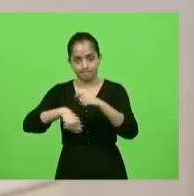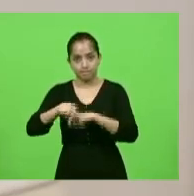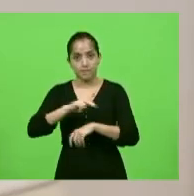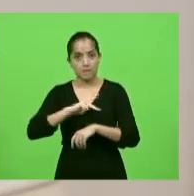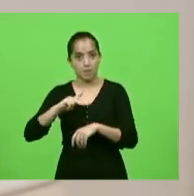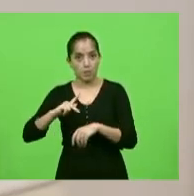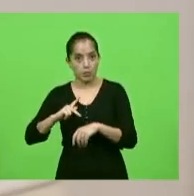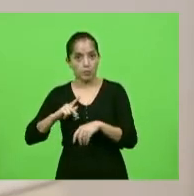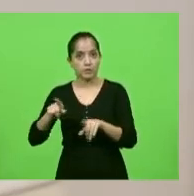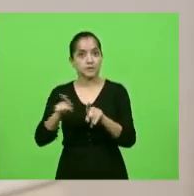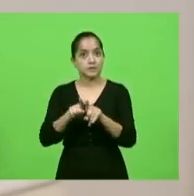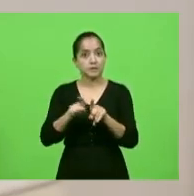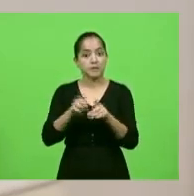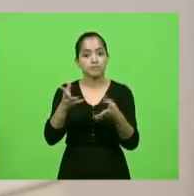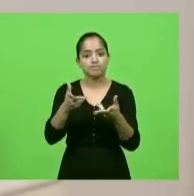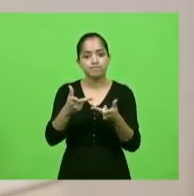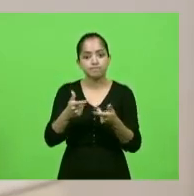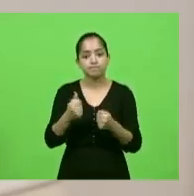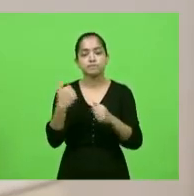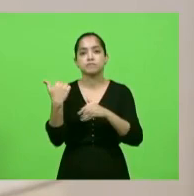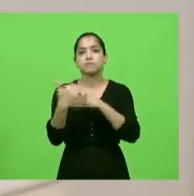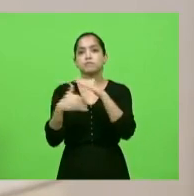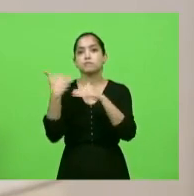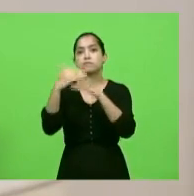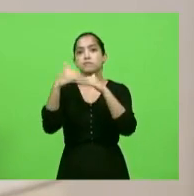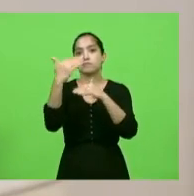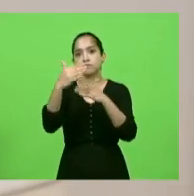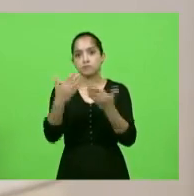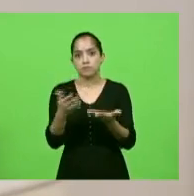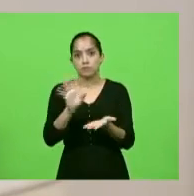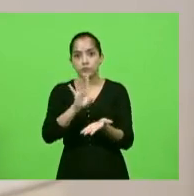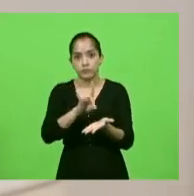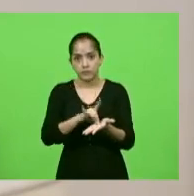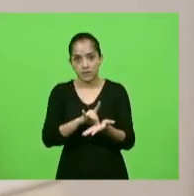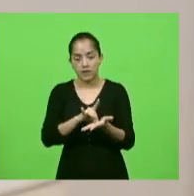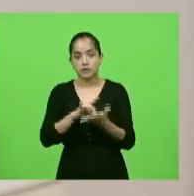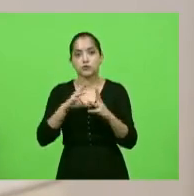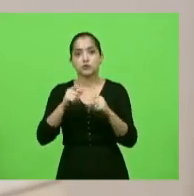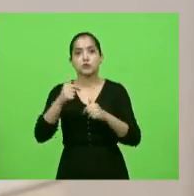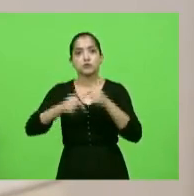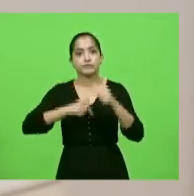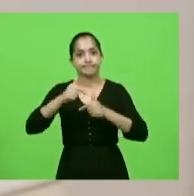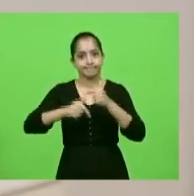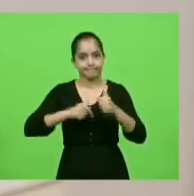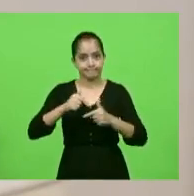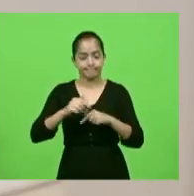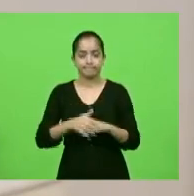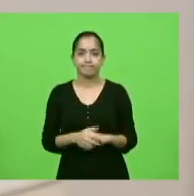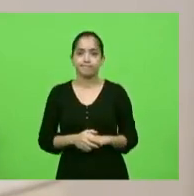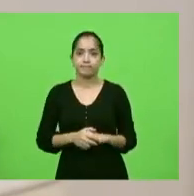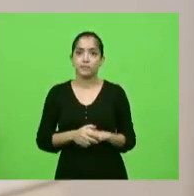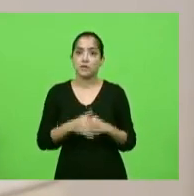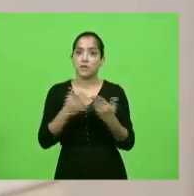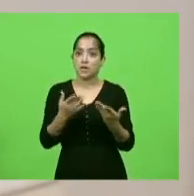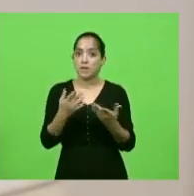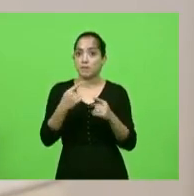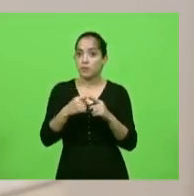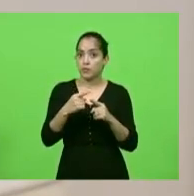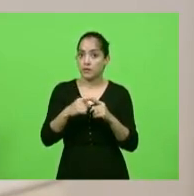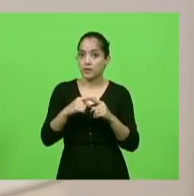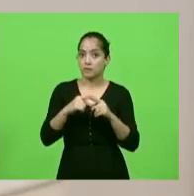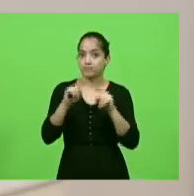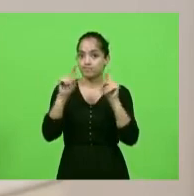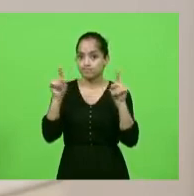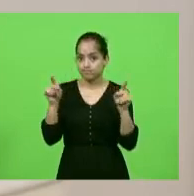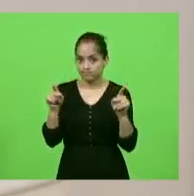e propiciar o desenvolvimento regular e efetivo das atividades estatais. Isso porque, abre aspas,